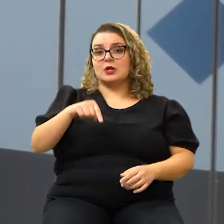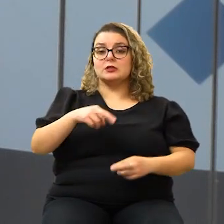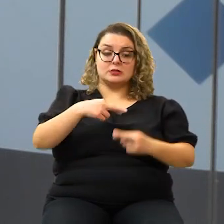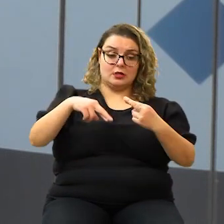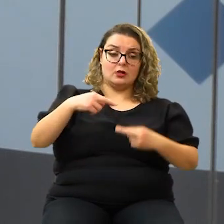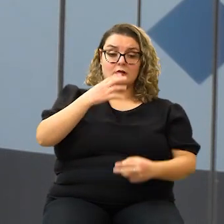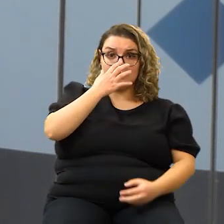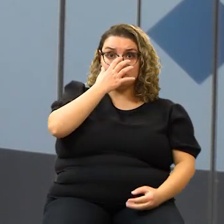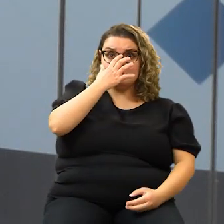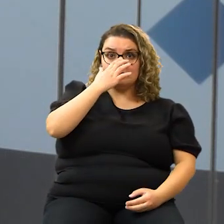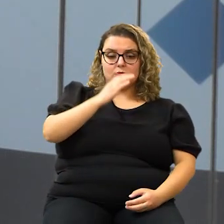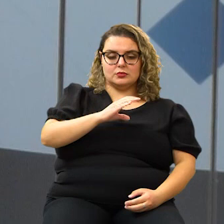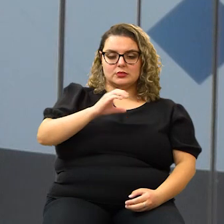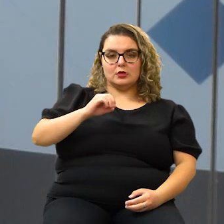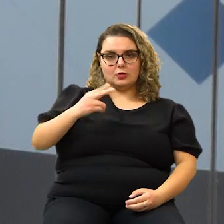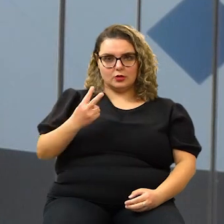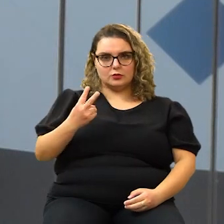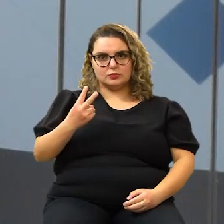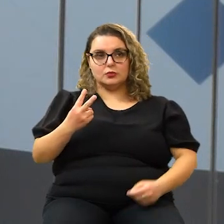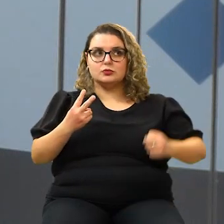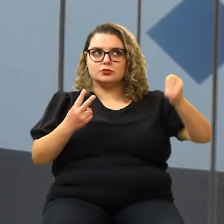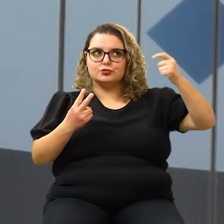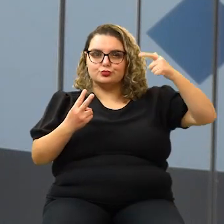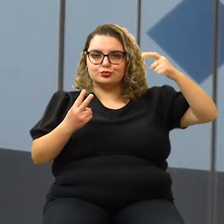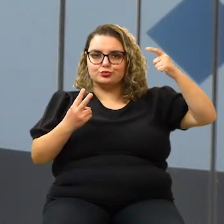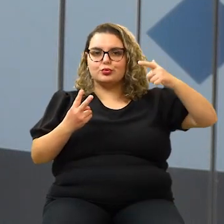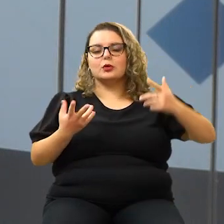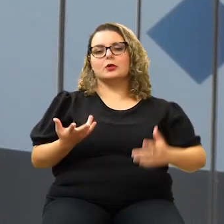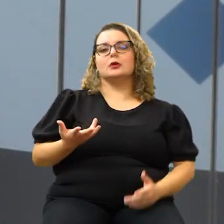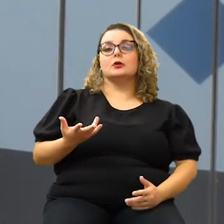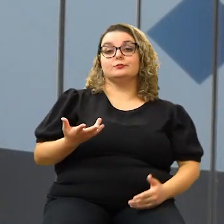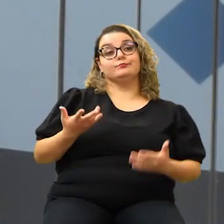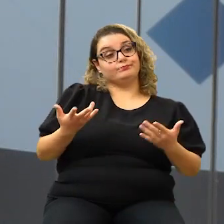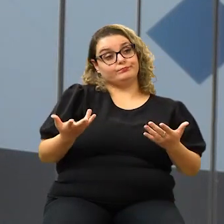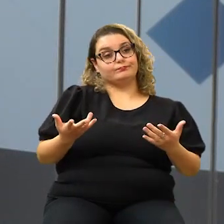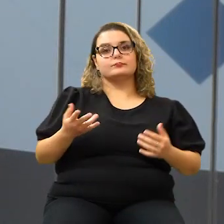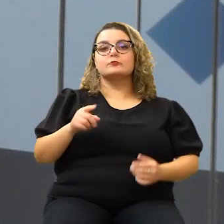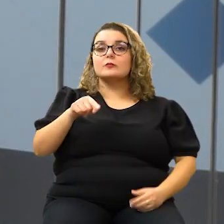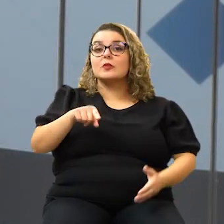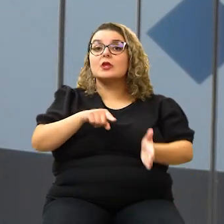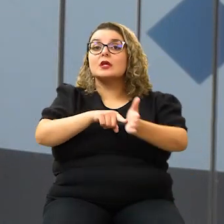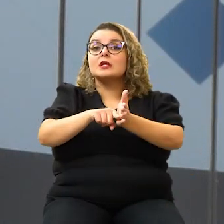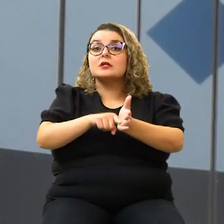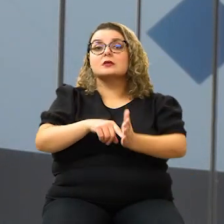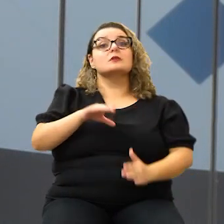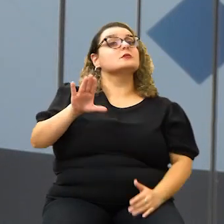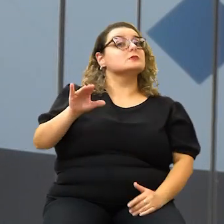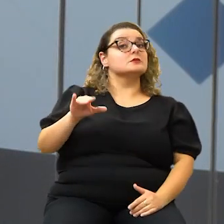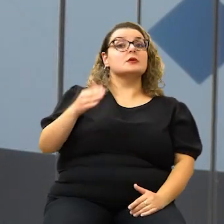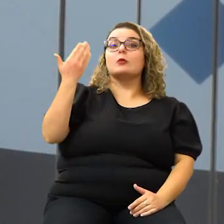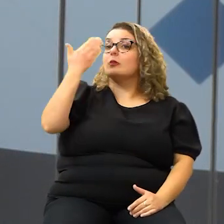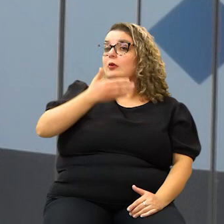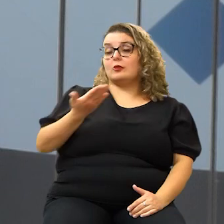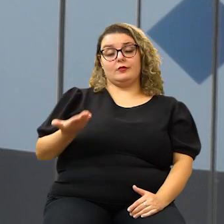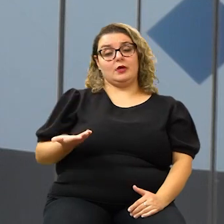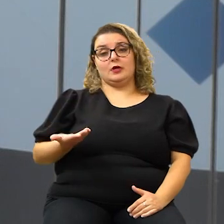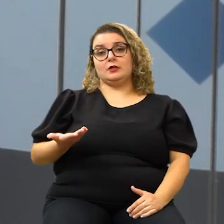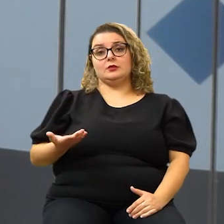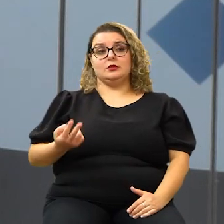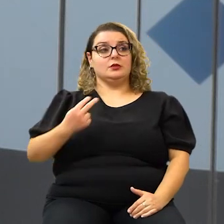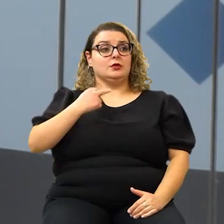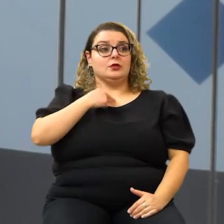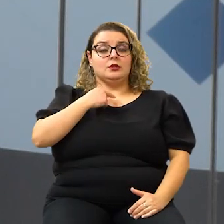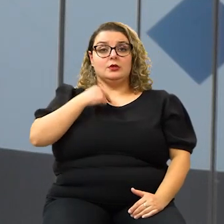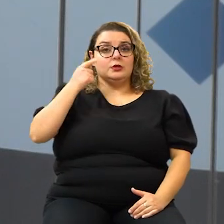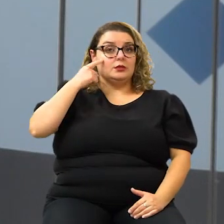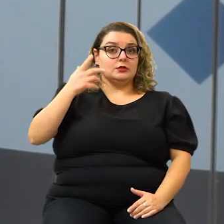essa relação entre o CO2 e a radiação. Então, quer dizer, isso é científico, isso é comprovado. Não podemos